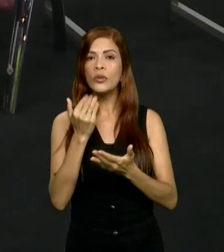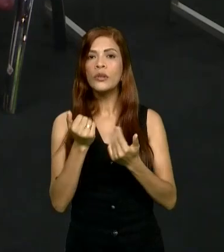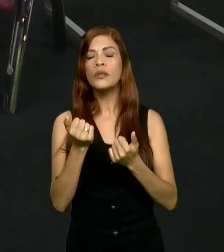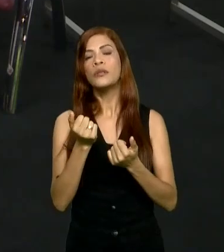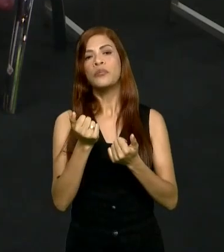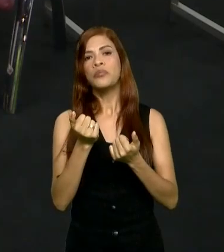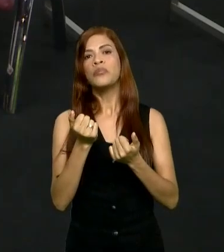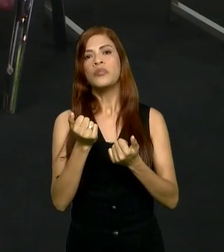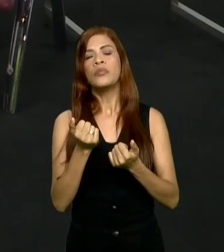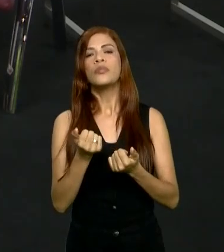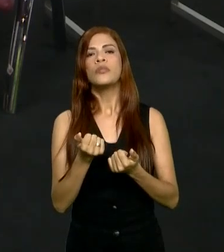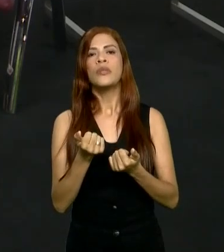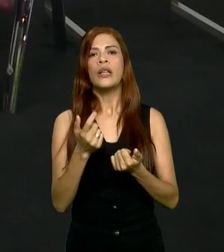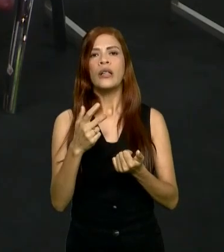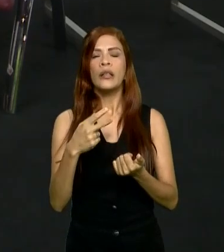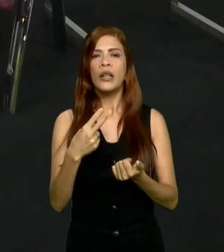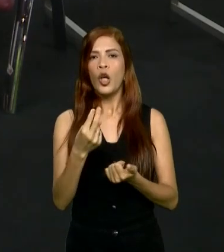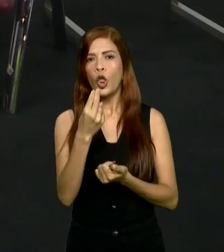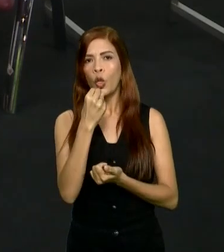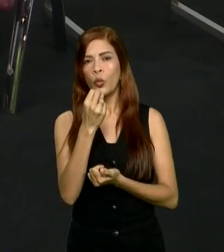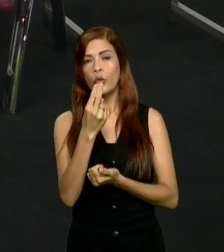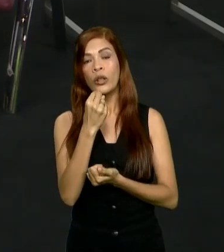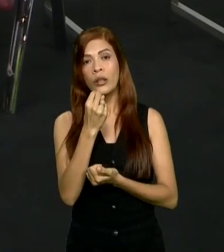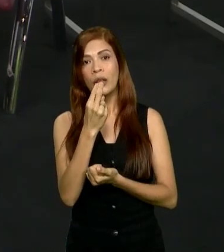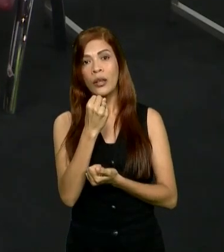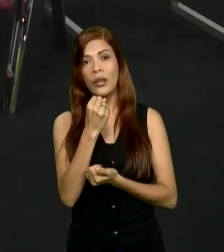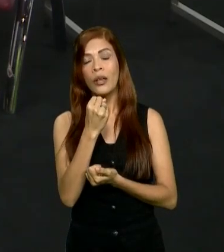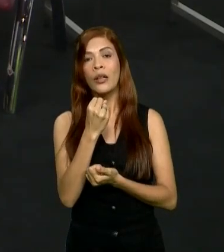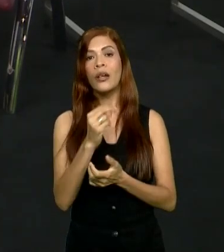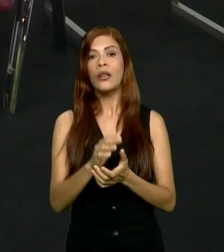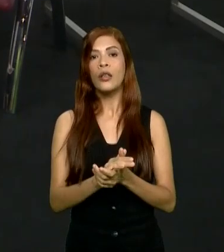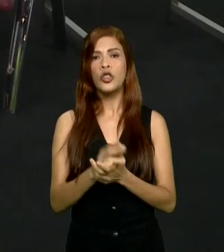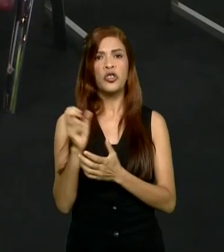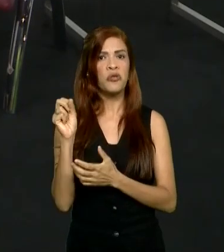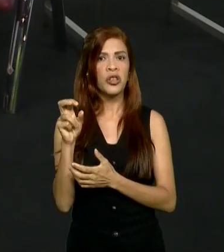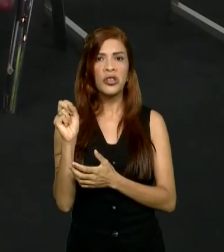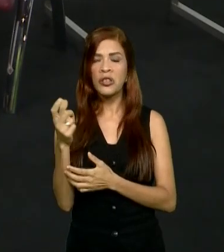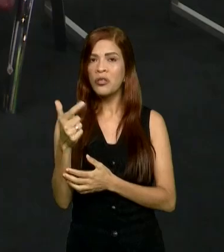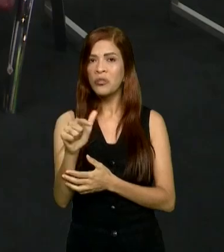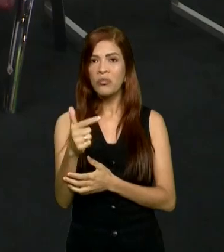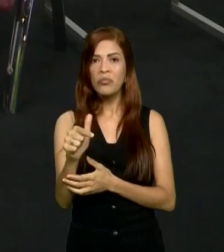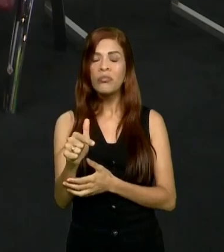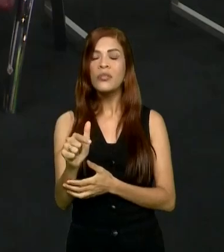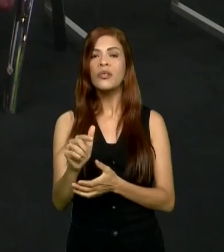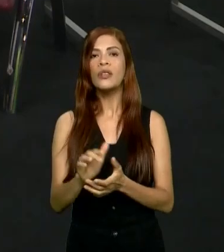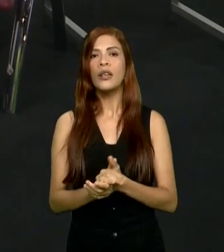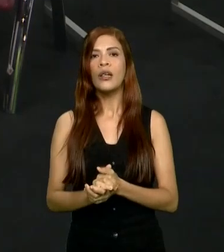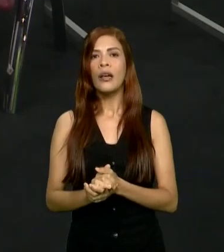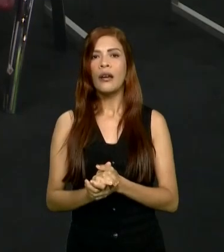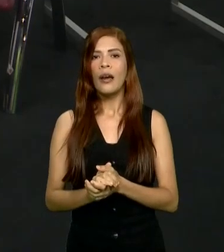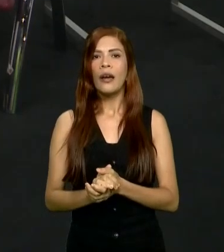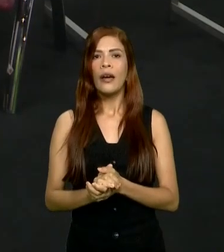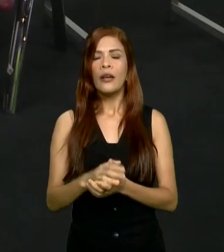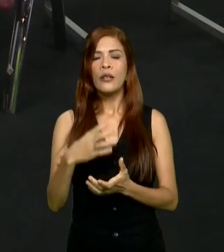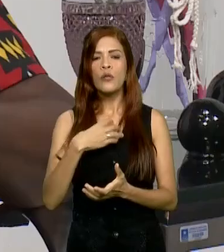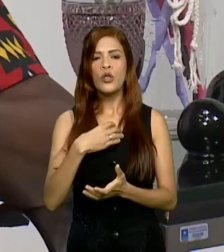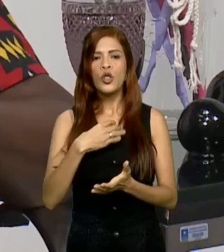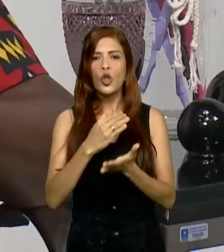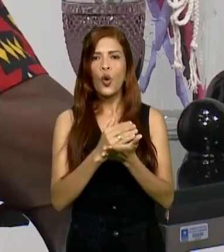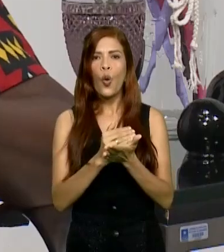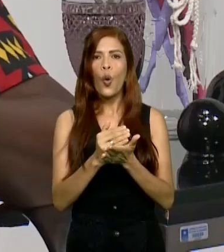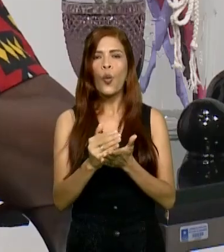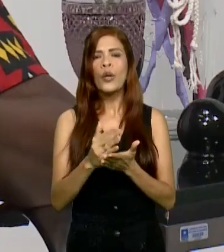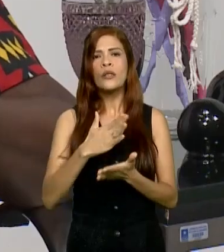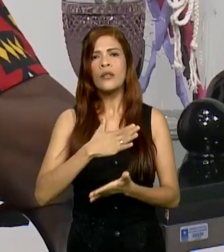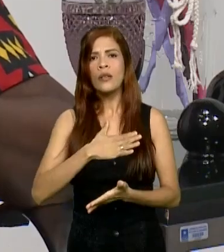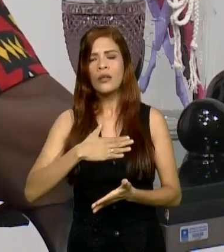de nutrientes, sem agrotóxicos. Isso faz com que, desde cedo, comece a gostar e valorizar o que é nosso,